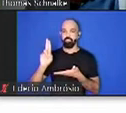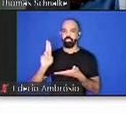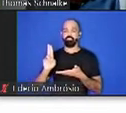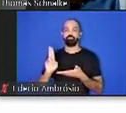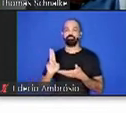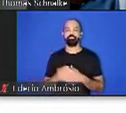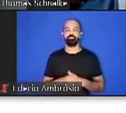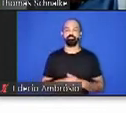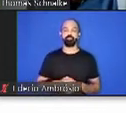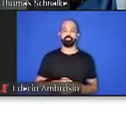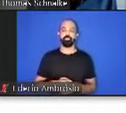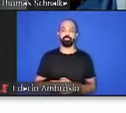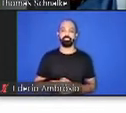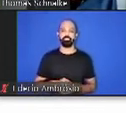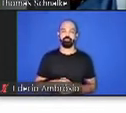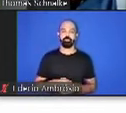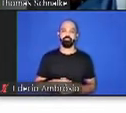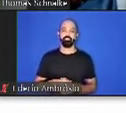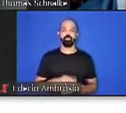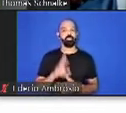e a Universidade